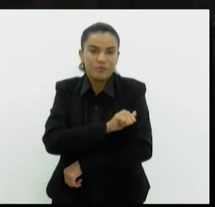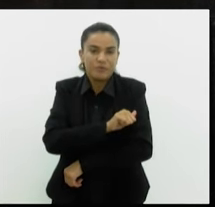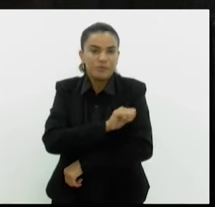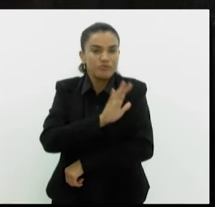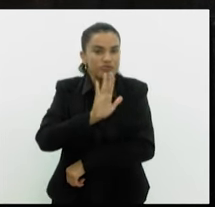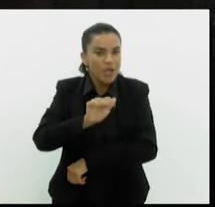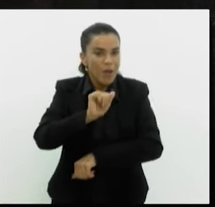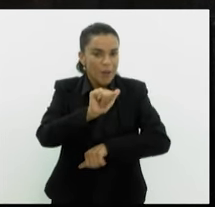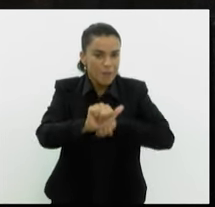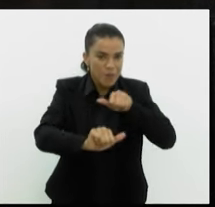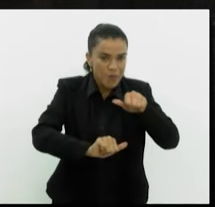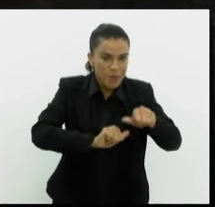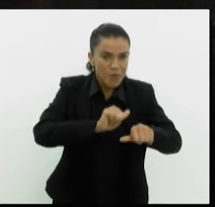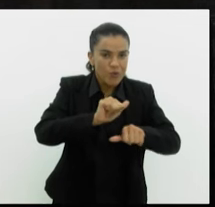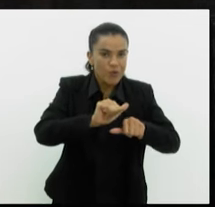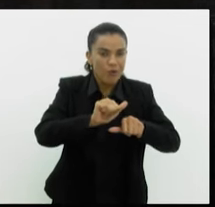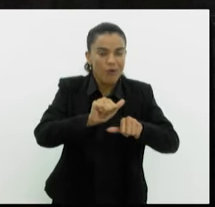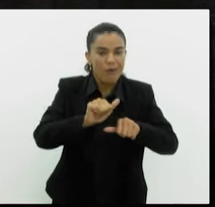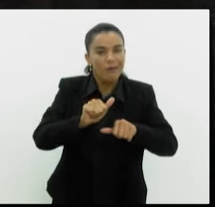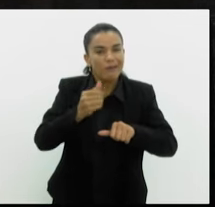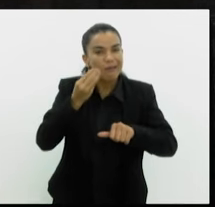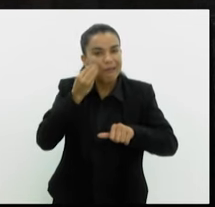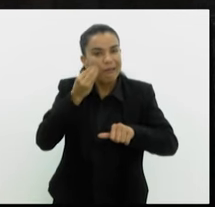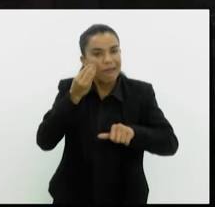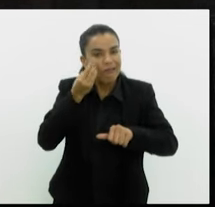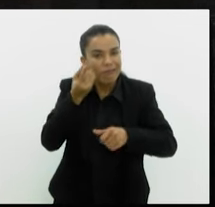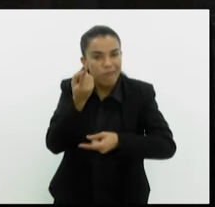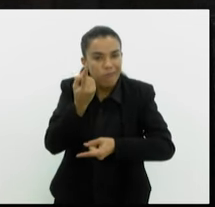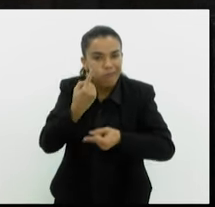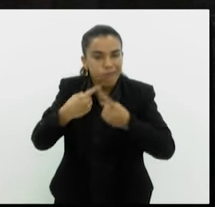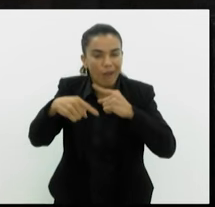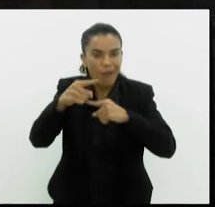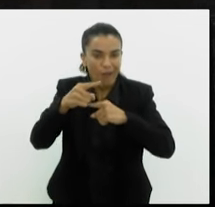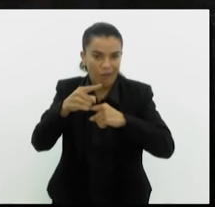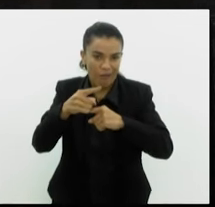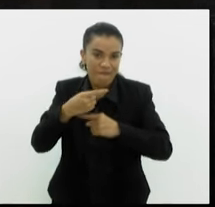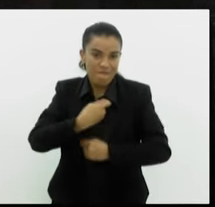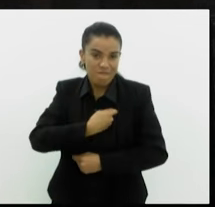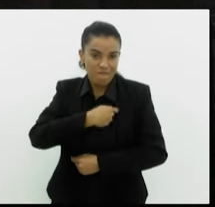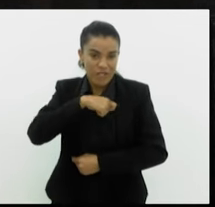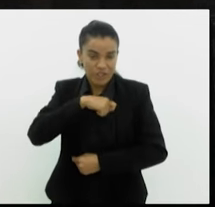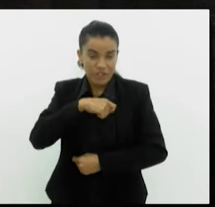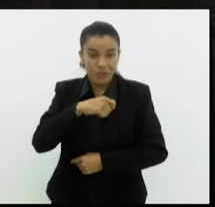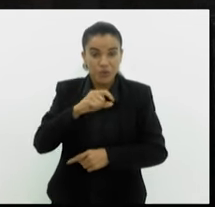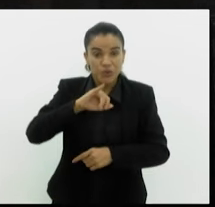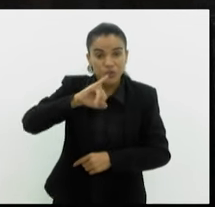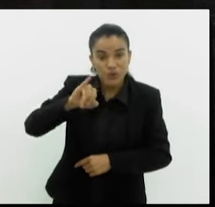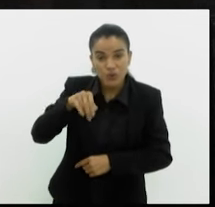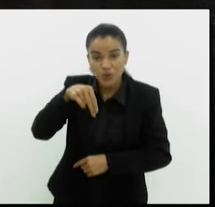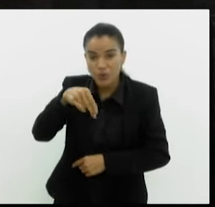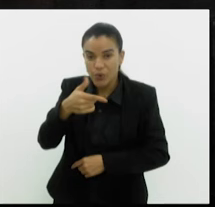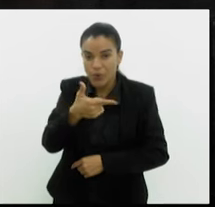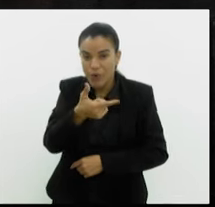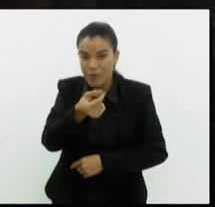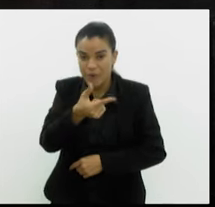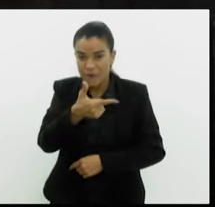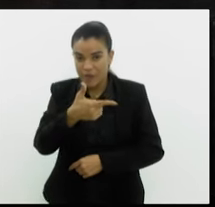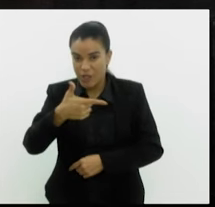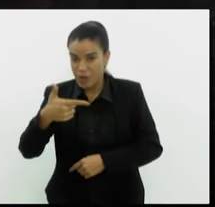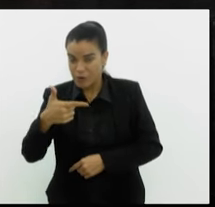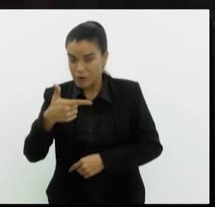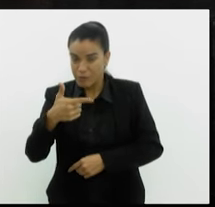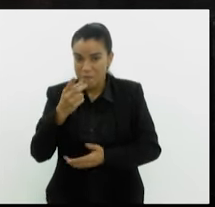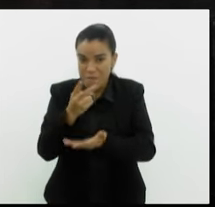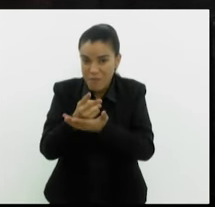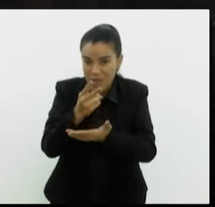renovou o regime de recuperação fiscal em junho de 22. Na data que ele renovou